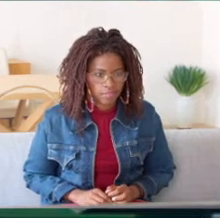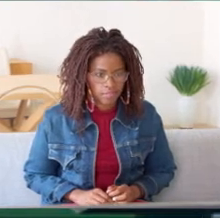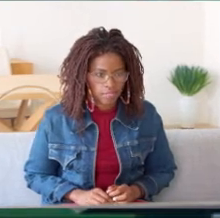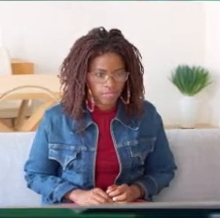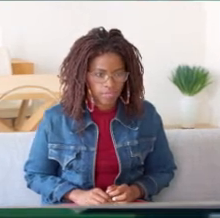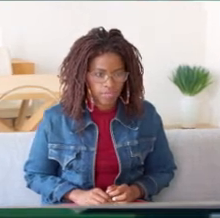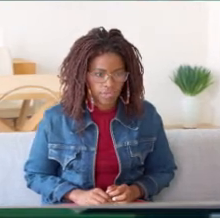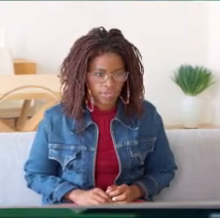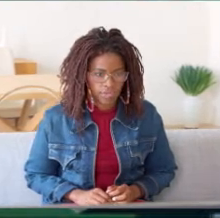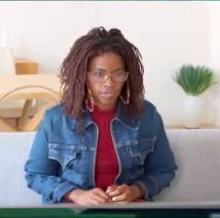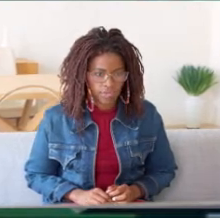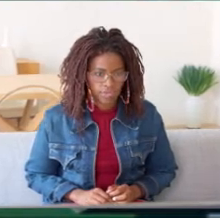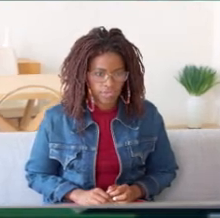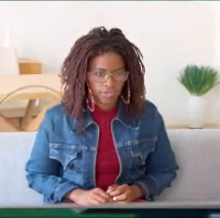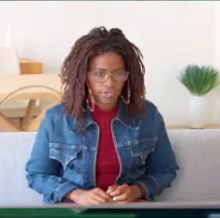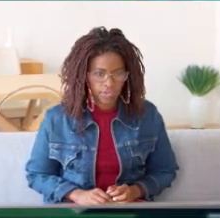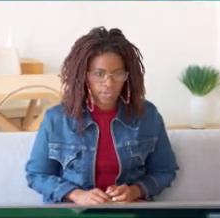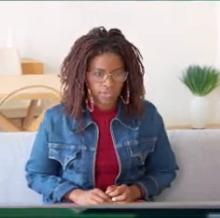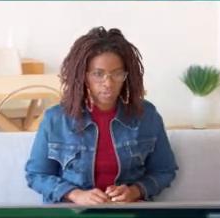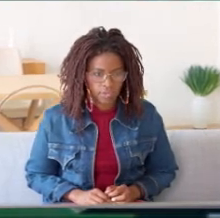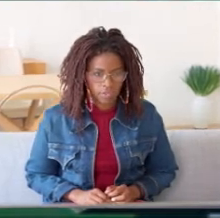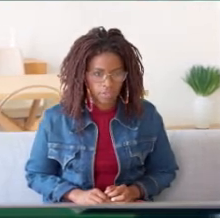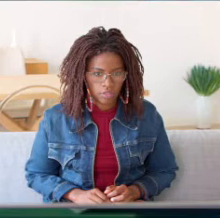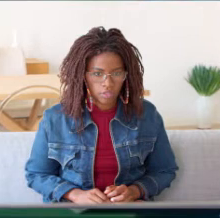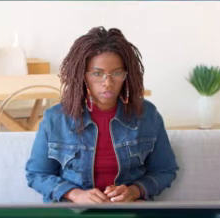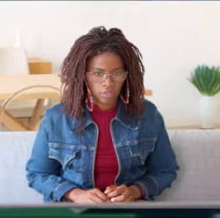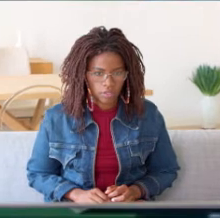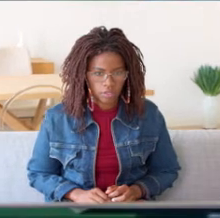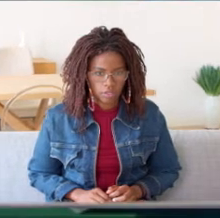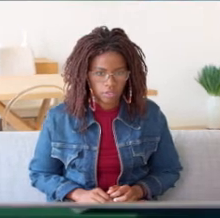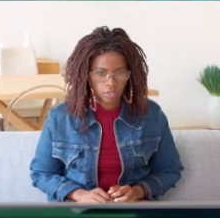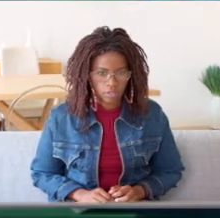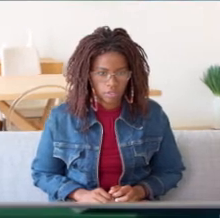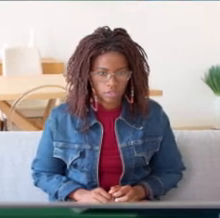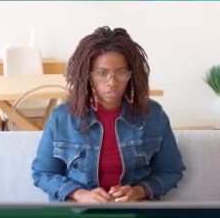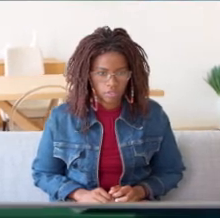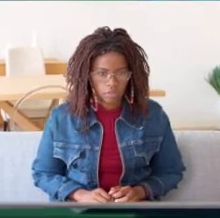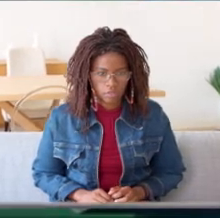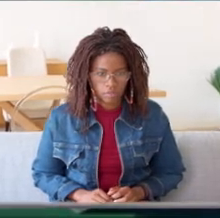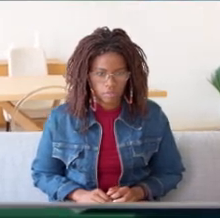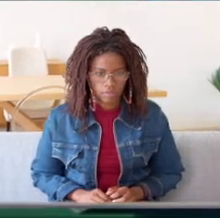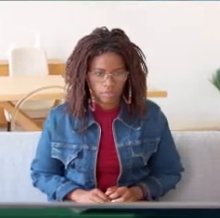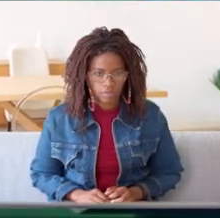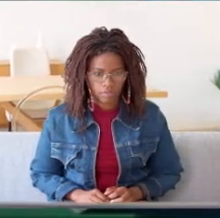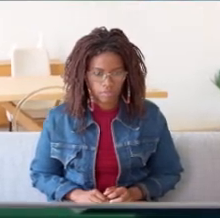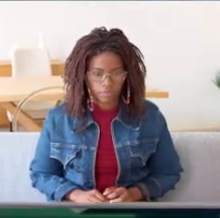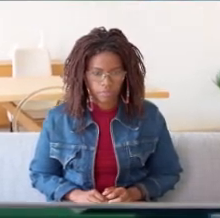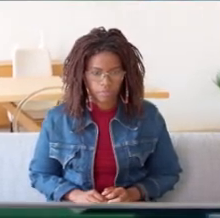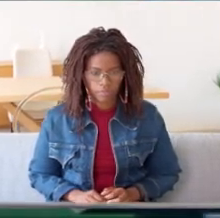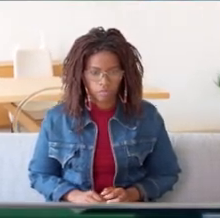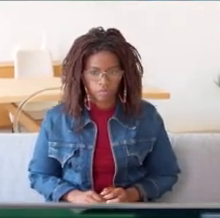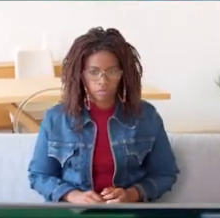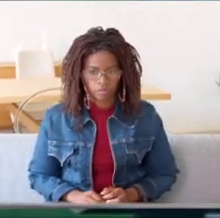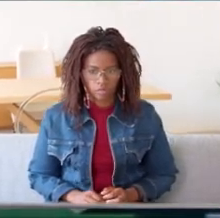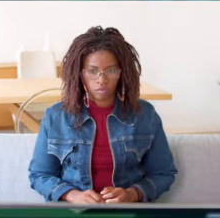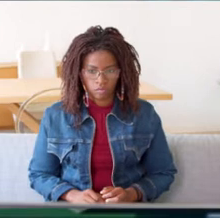num dia a dia no treinamento colocando para jogar e você viu que funciona que não funciona a capacidade do jogador só deve tá uma outra função numa posição mas vez uma tarefa dentro